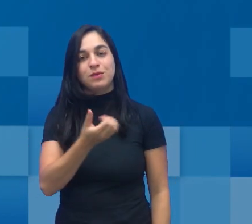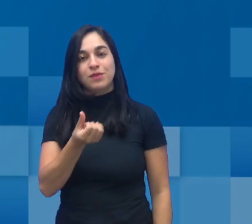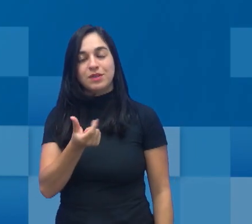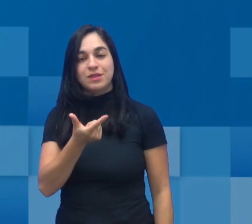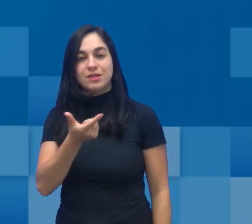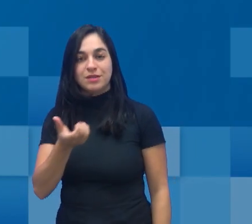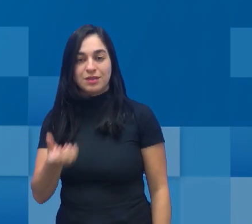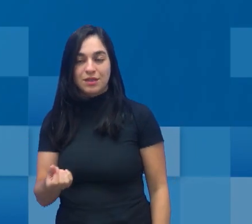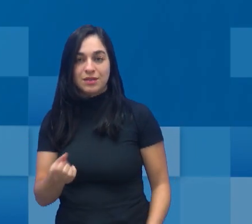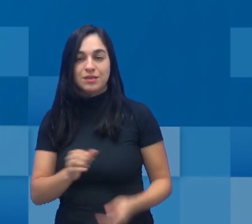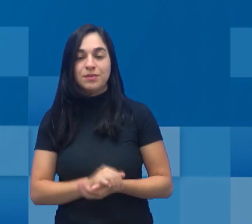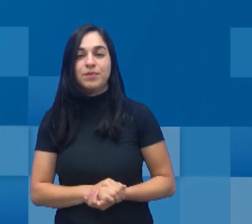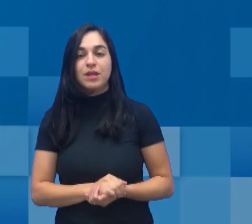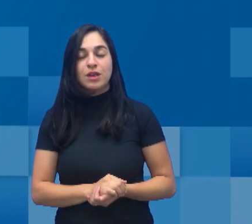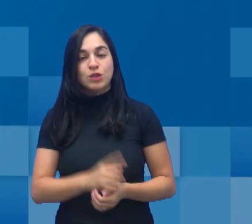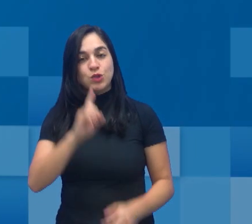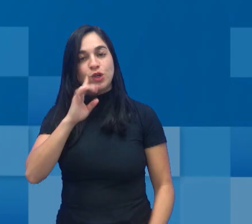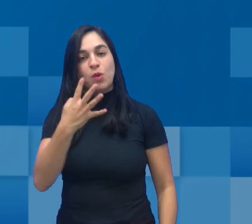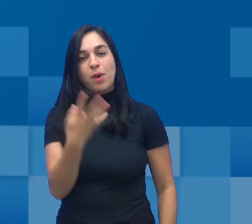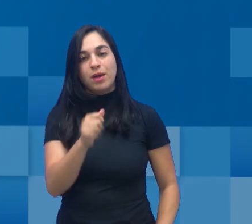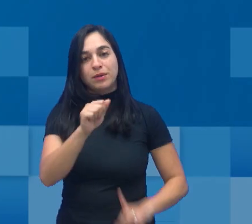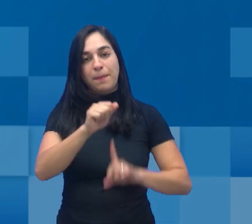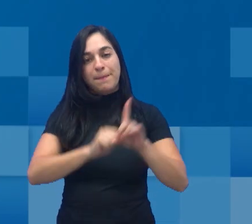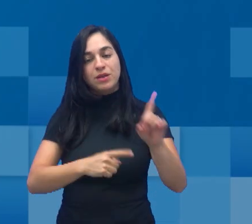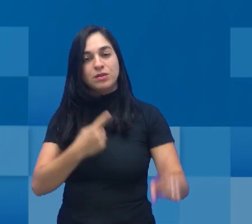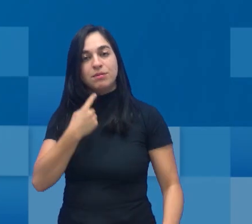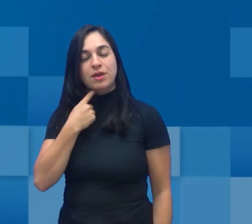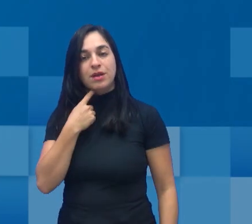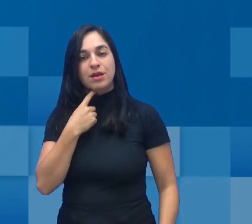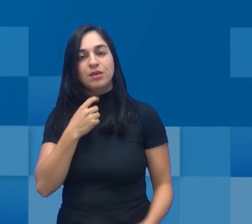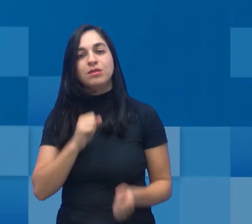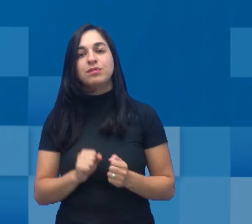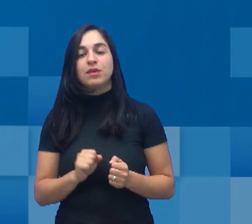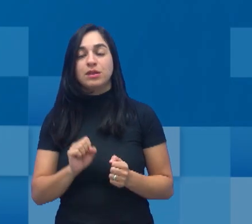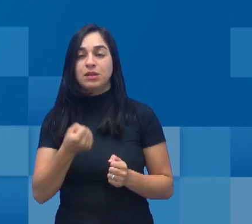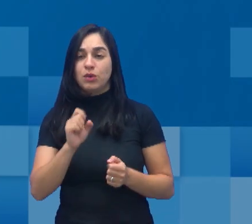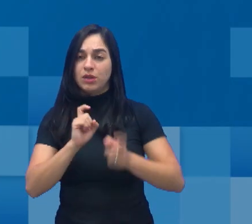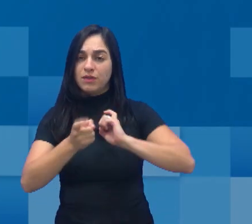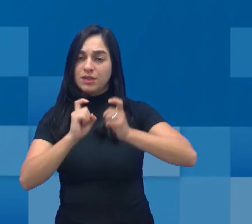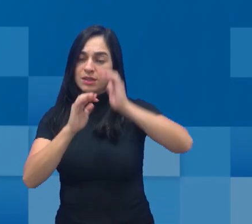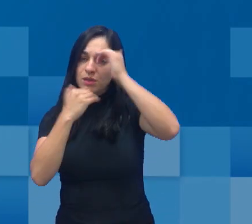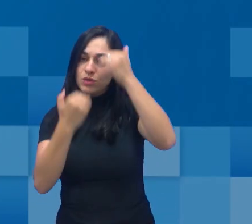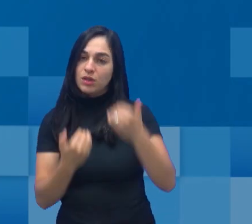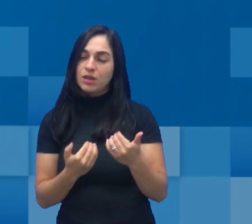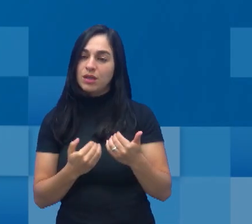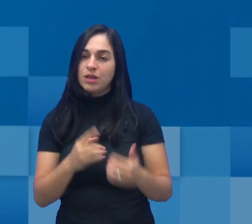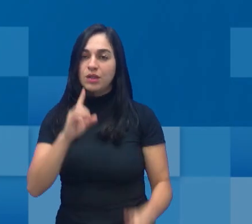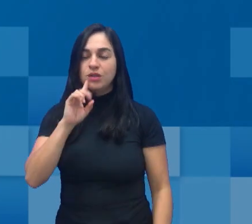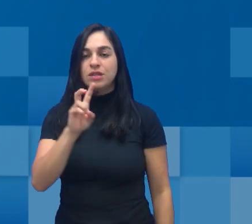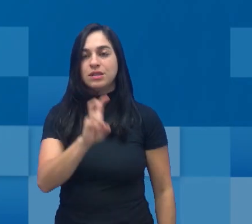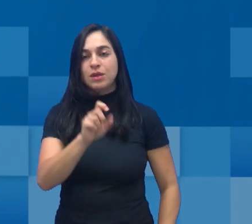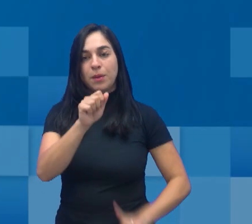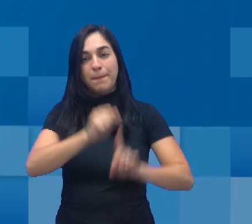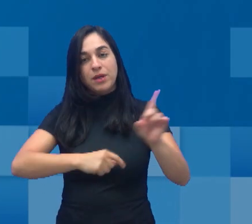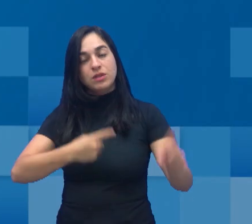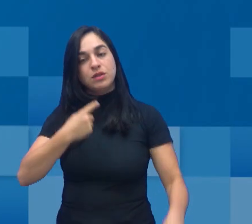4 de maio de 2026, a 8ª sessão solene, e 5 de maio de 2026, a 20ª sessão